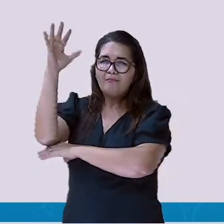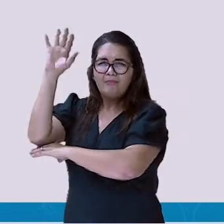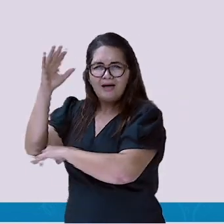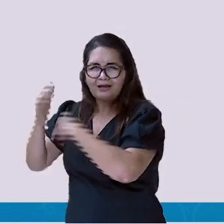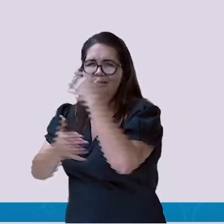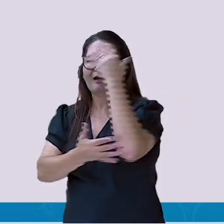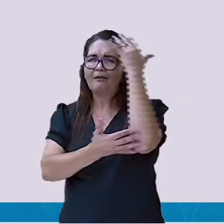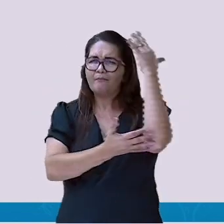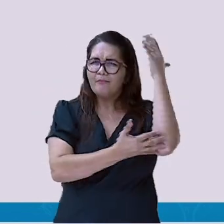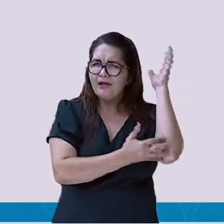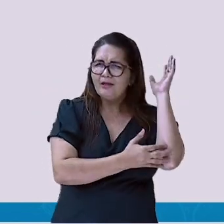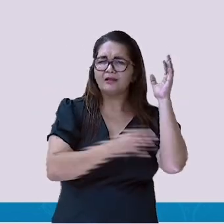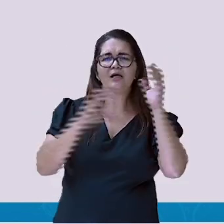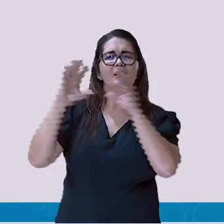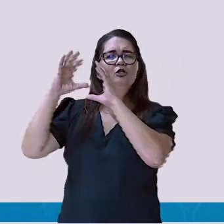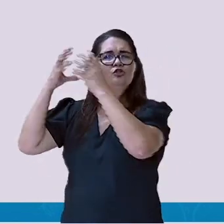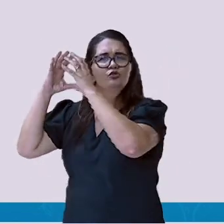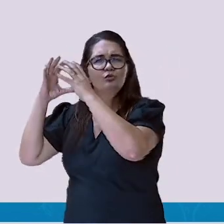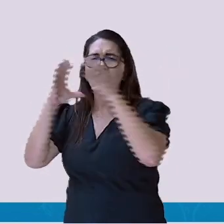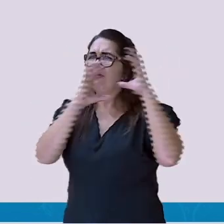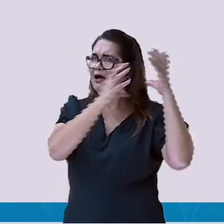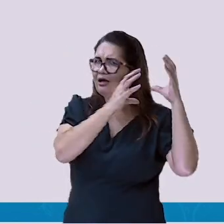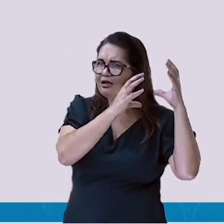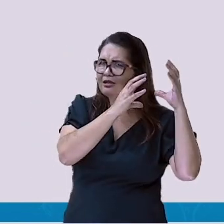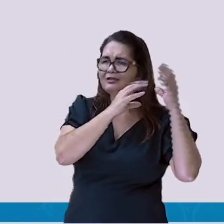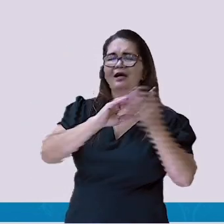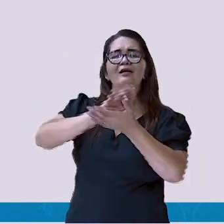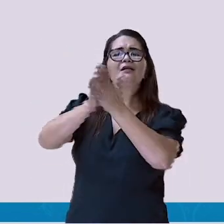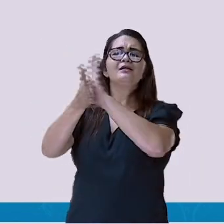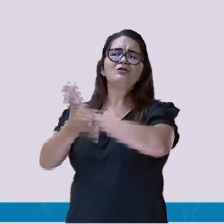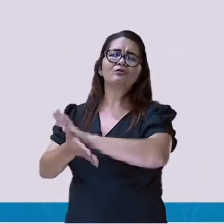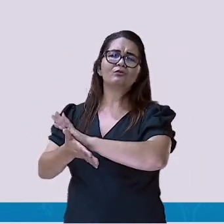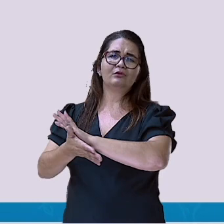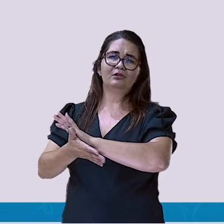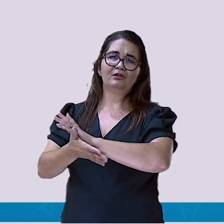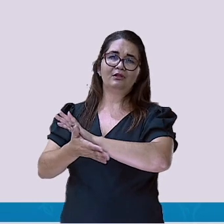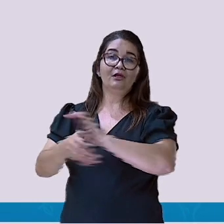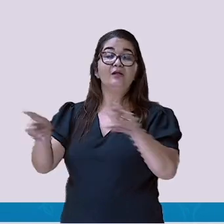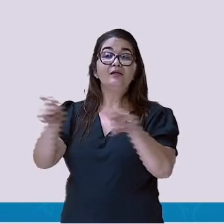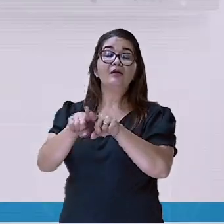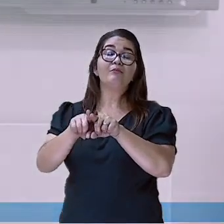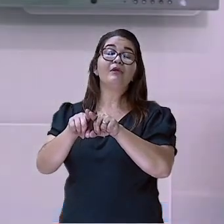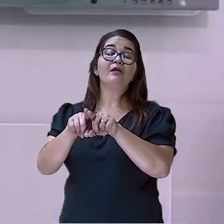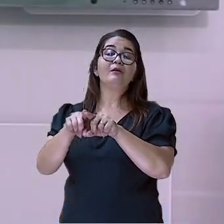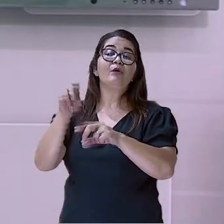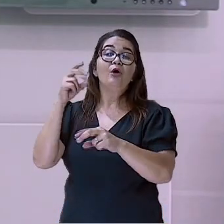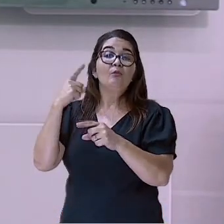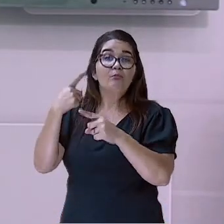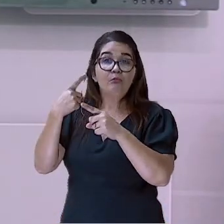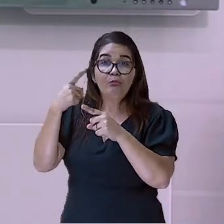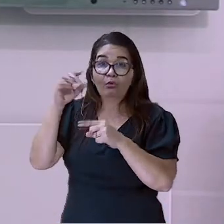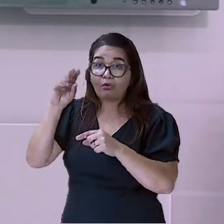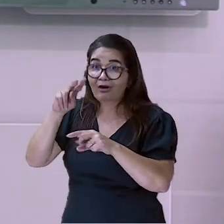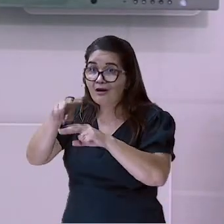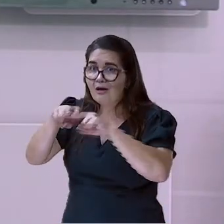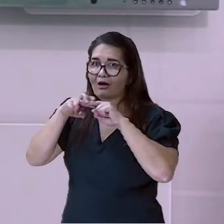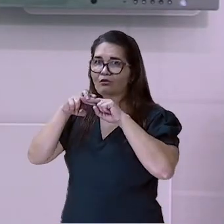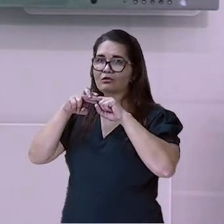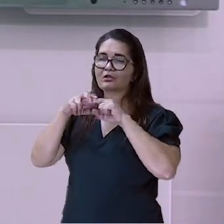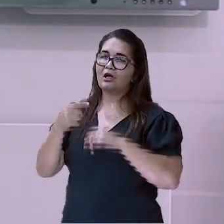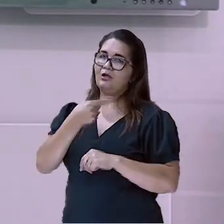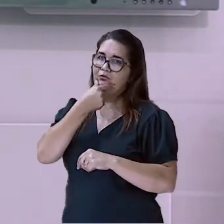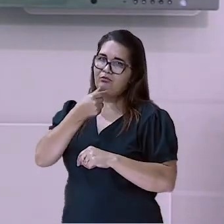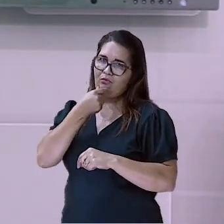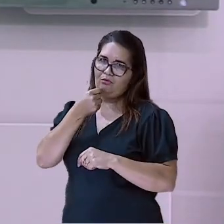que eu expliquei, para fazer, a gente fala plantações, né? A agricultura, e isso acaba